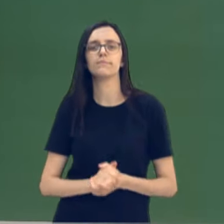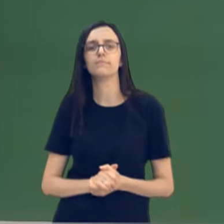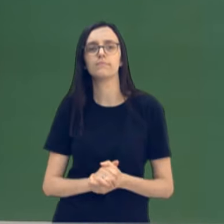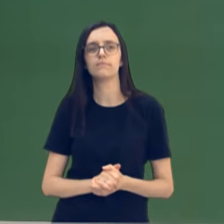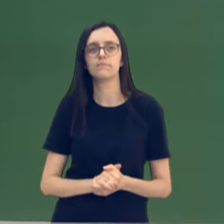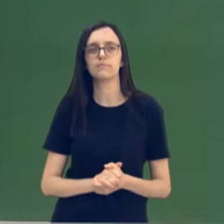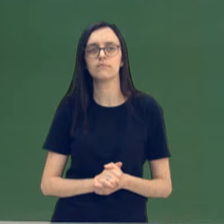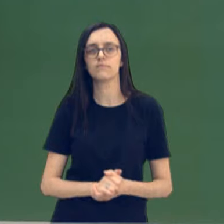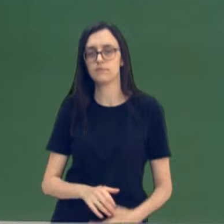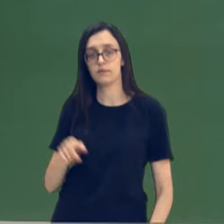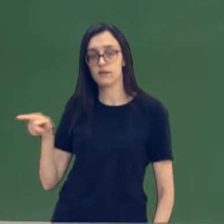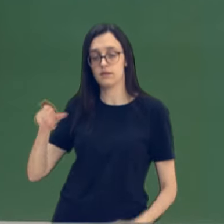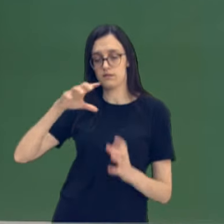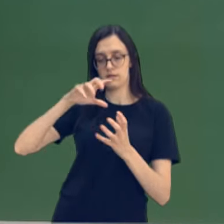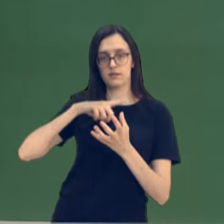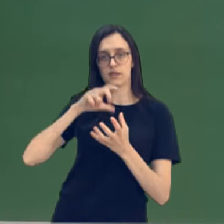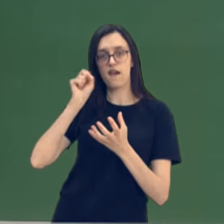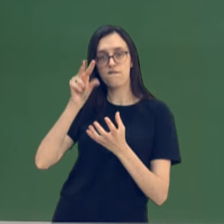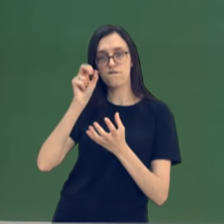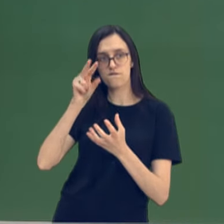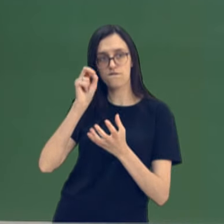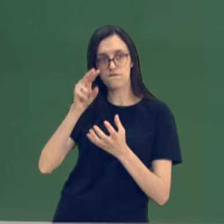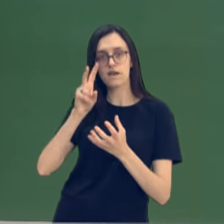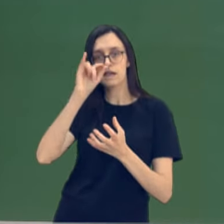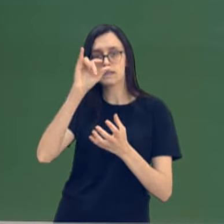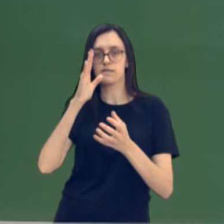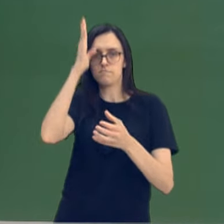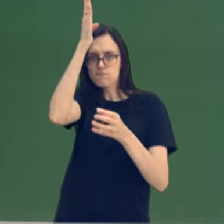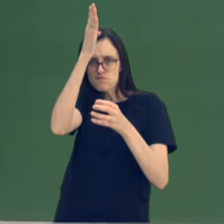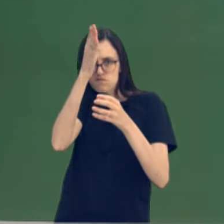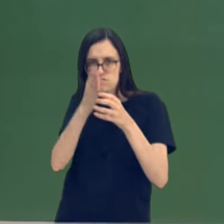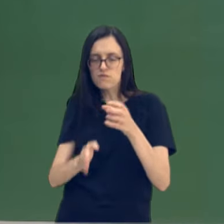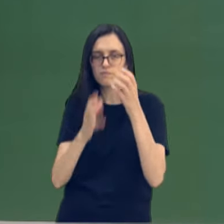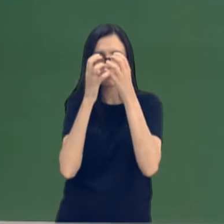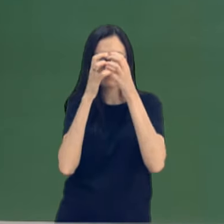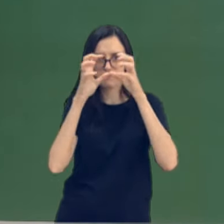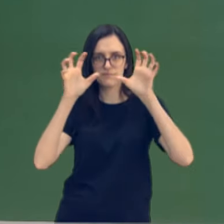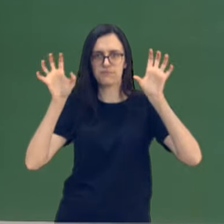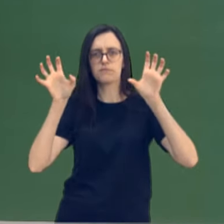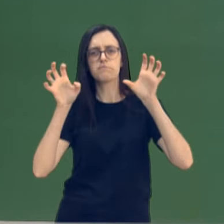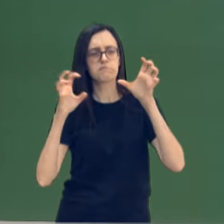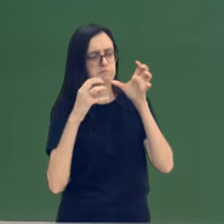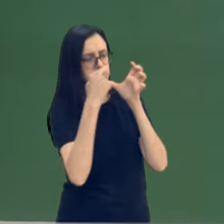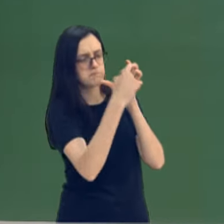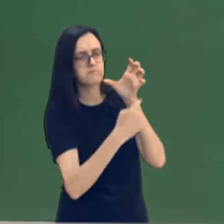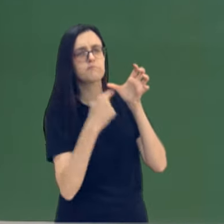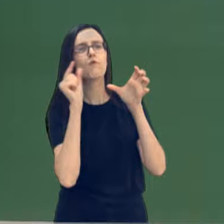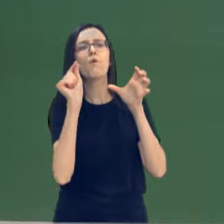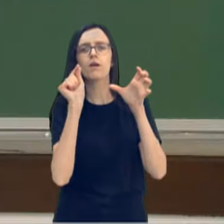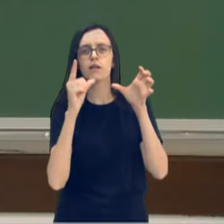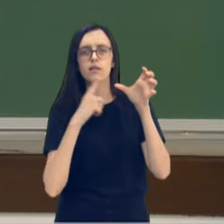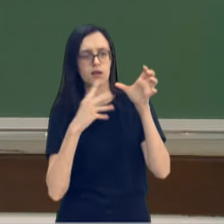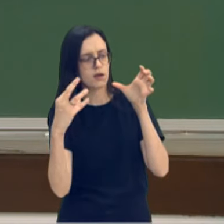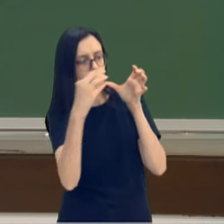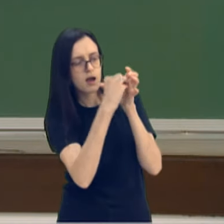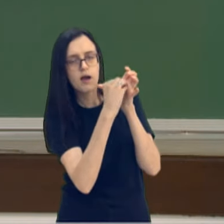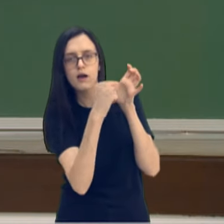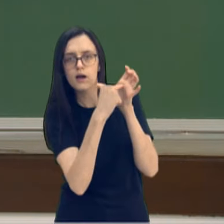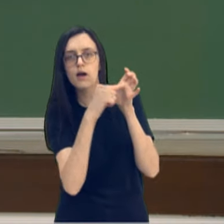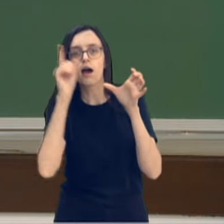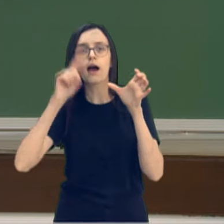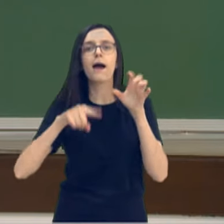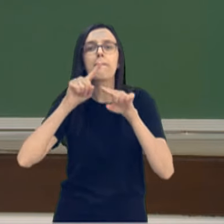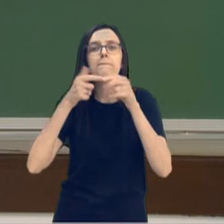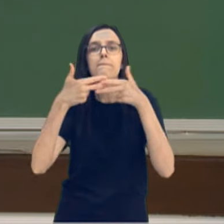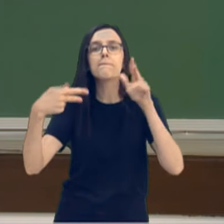vírus, passa a faca, tira a tampinha, vamos olhar o que tem lá dentro. A cápsula, lá dentro o que tem? Material